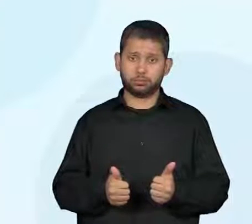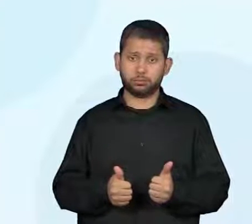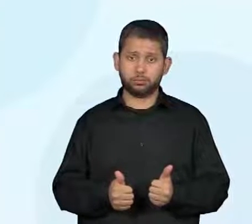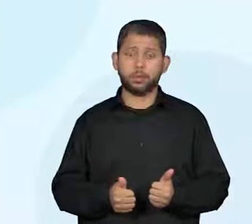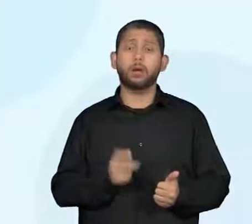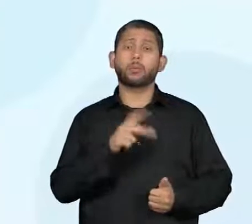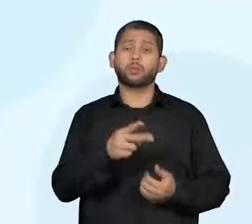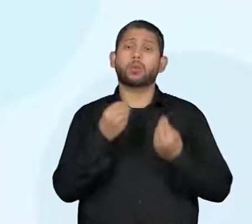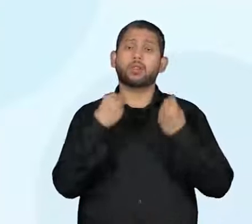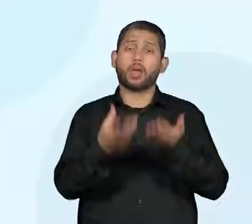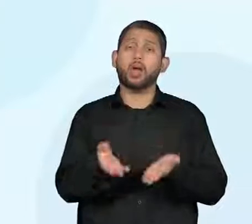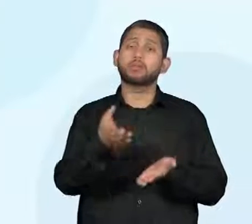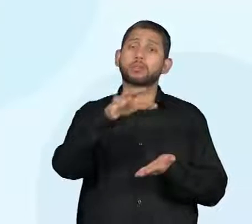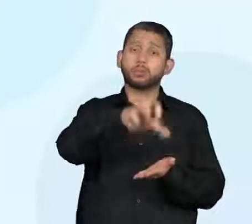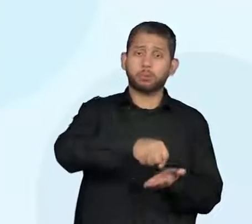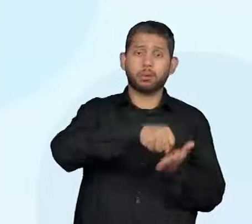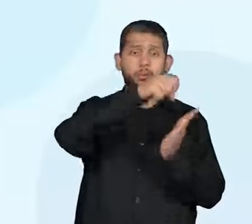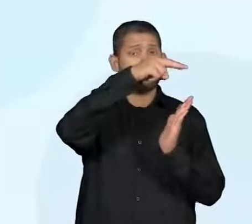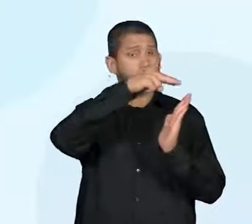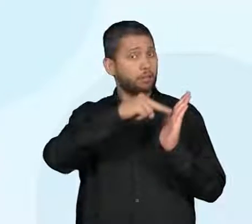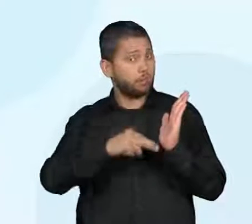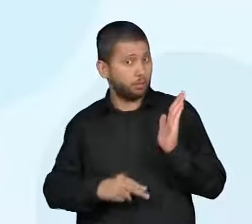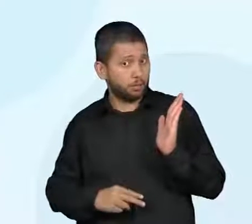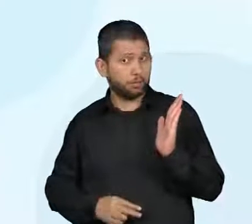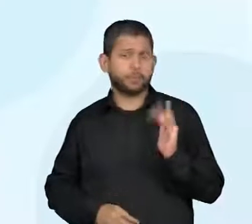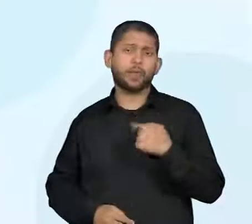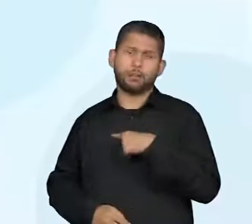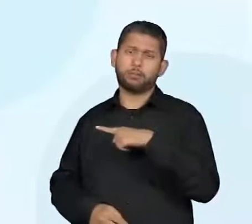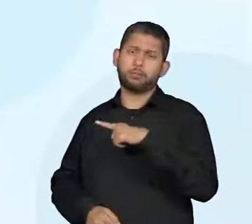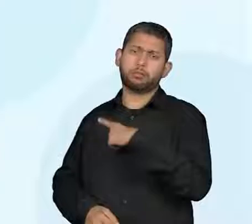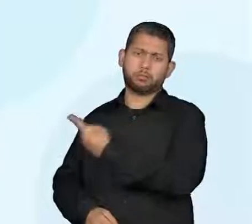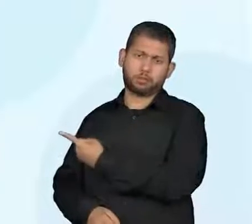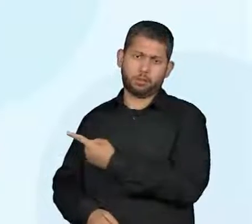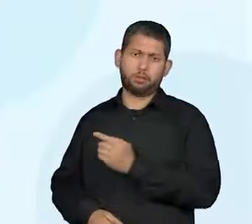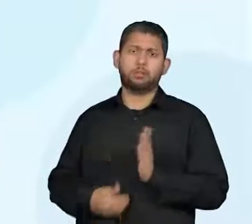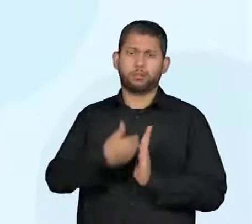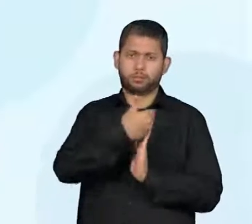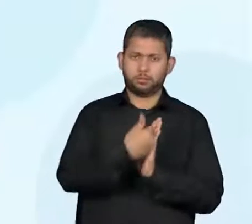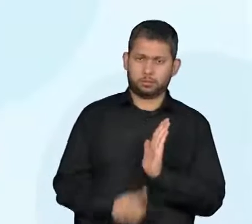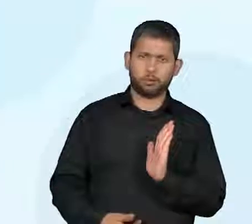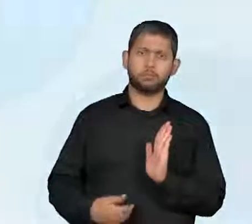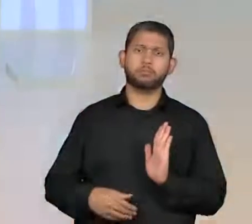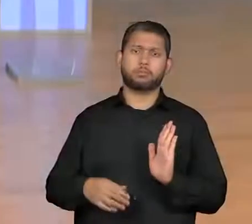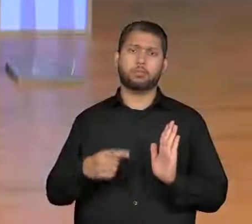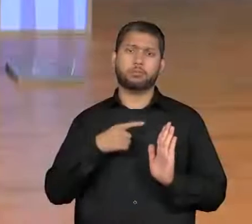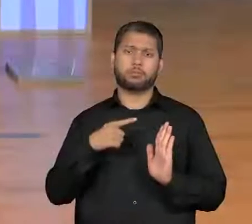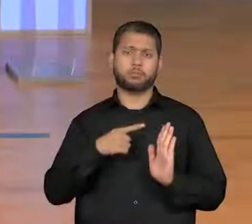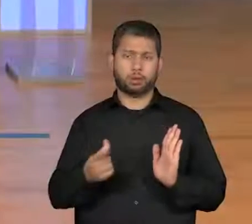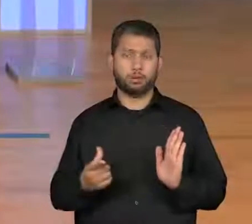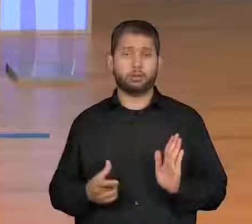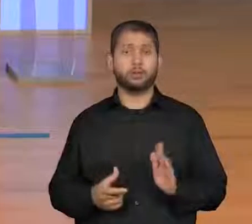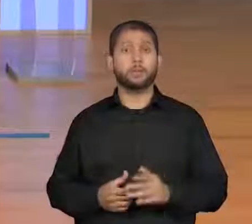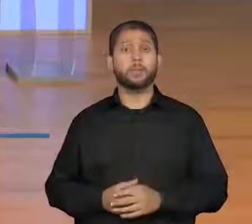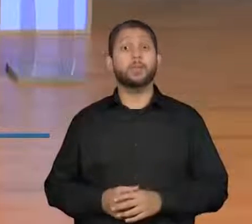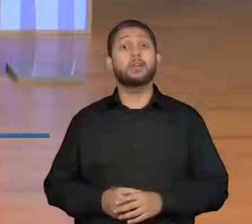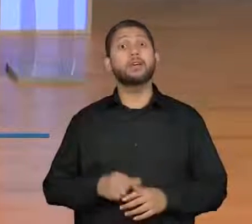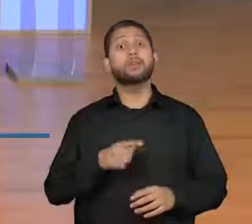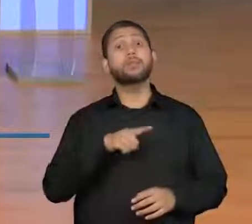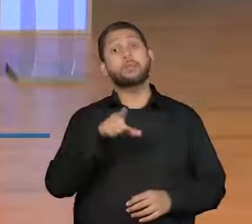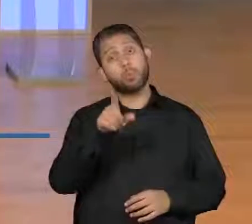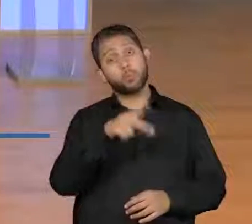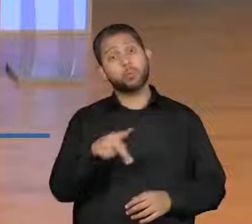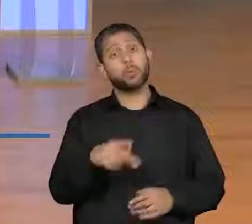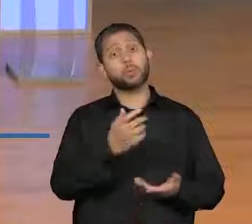que nós deixamos lá disponibilizados aqui também no repositório, não é? Que você, onde você encontrou essa aula, você,